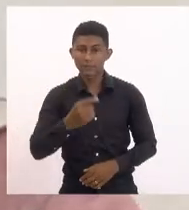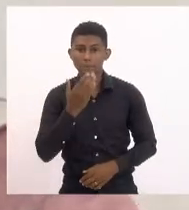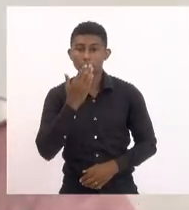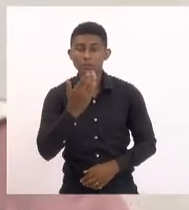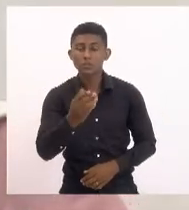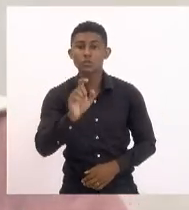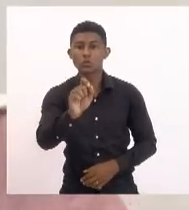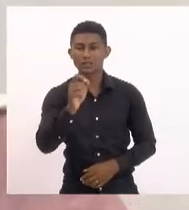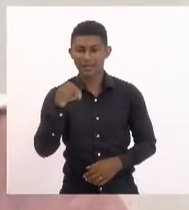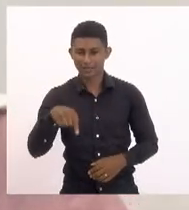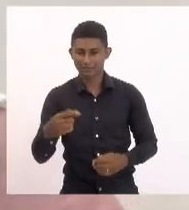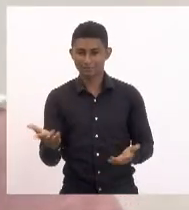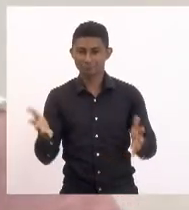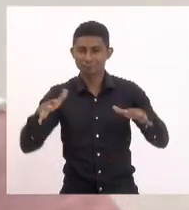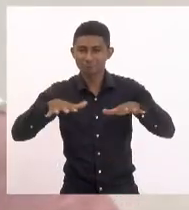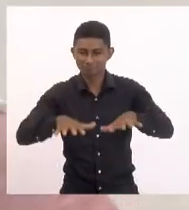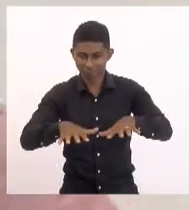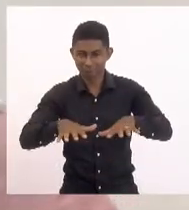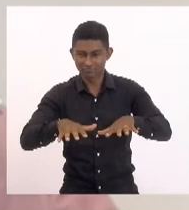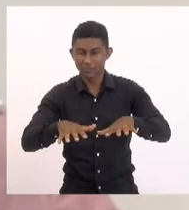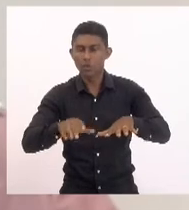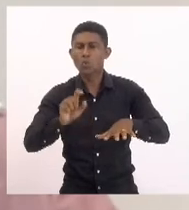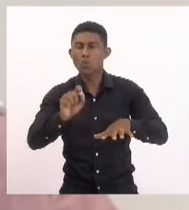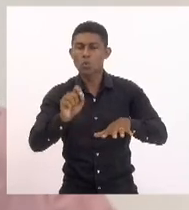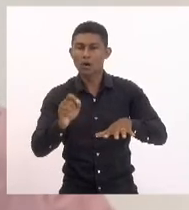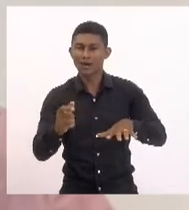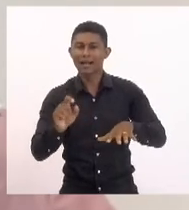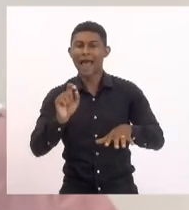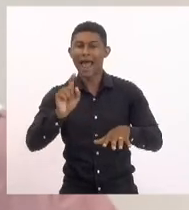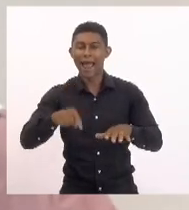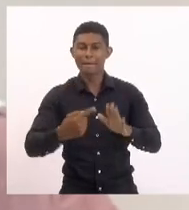na ordem do dia do projeto de lei número 5083 de